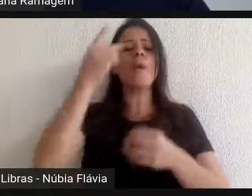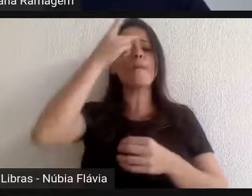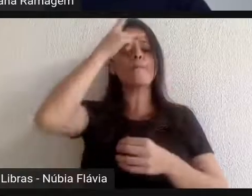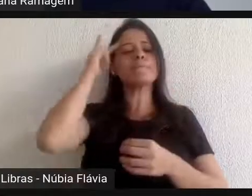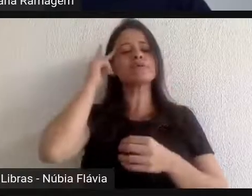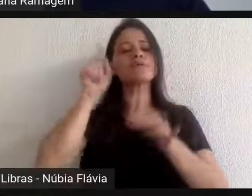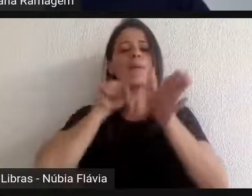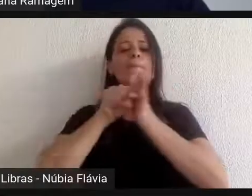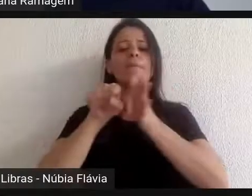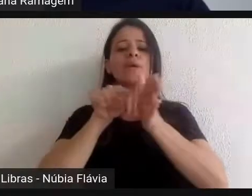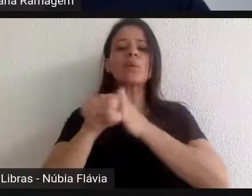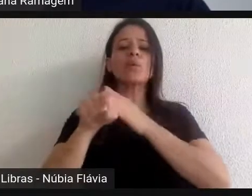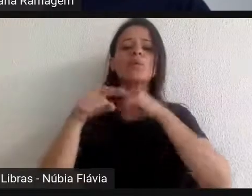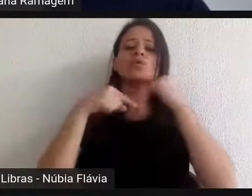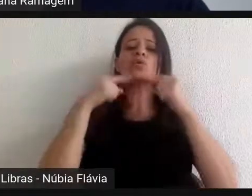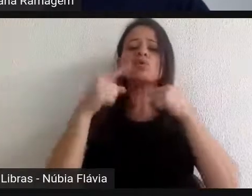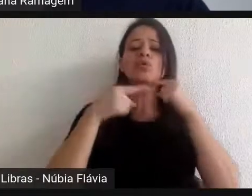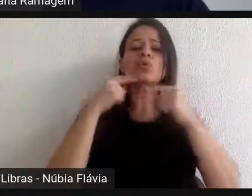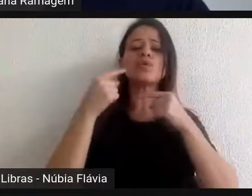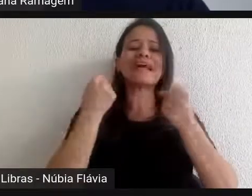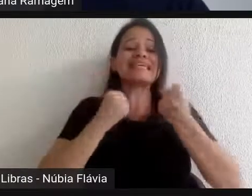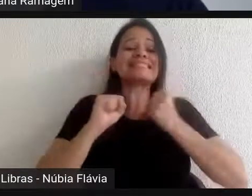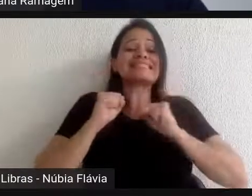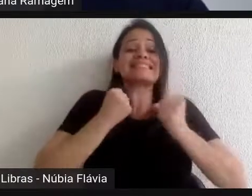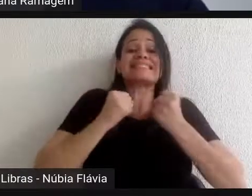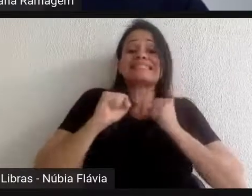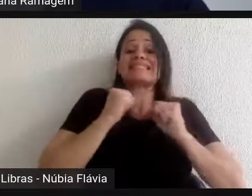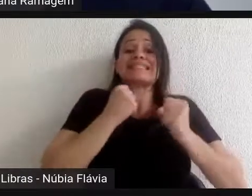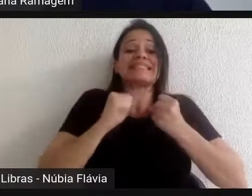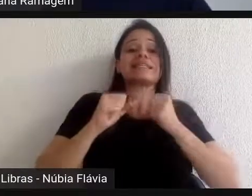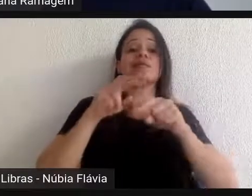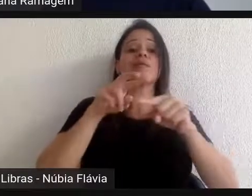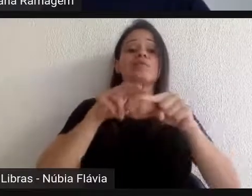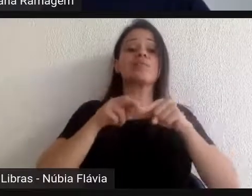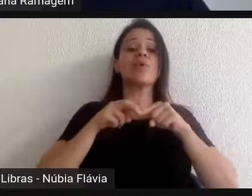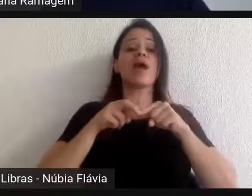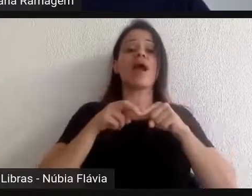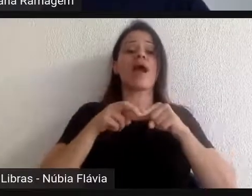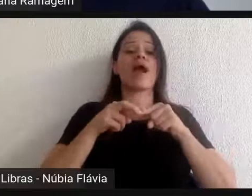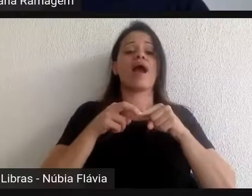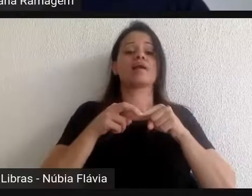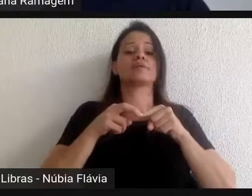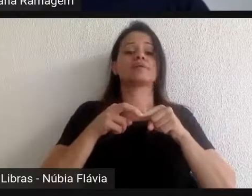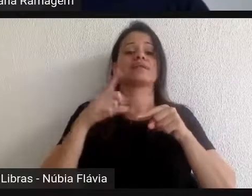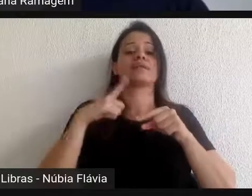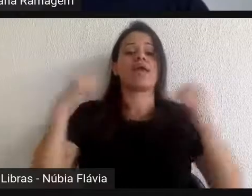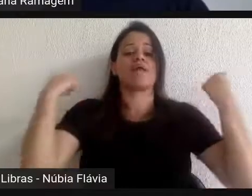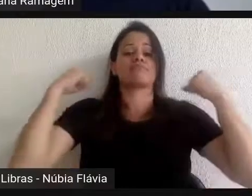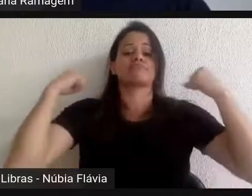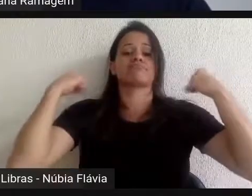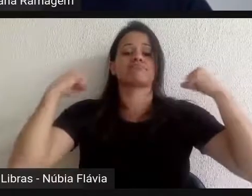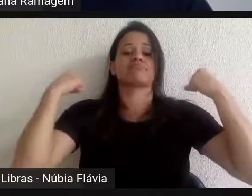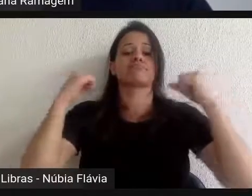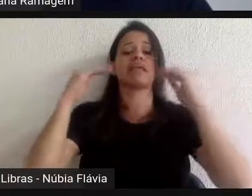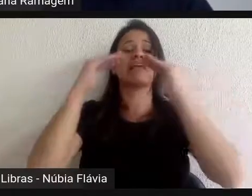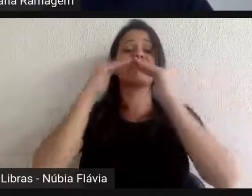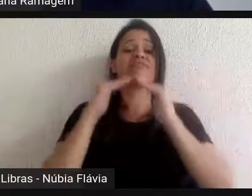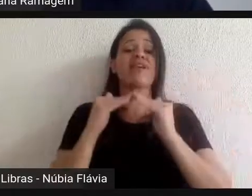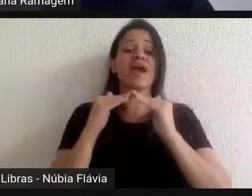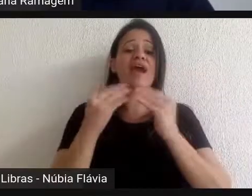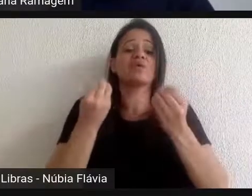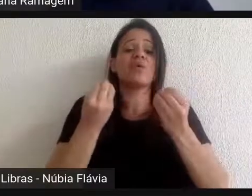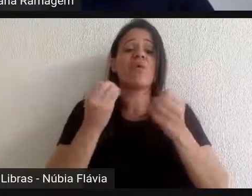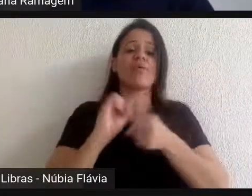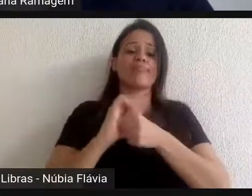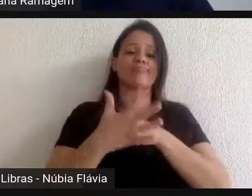de questionamento, de dúvidas, de ansiedade em relação à prática de atividade física